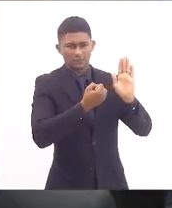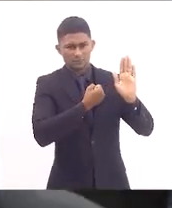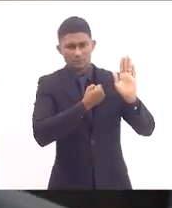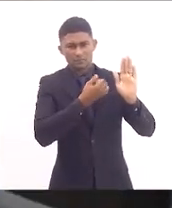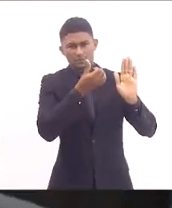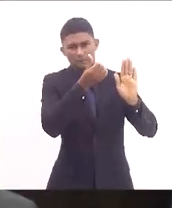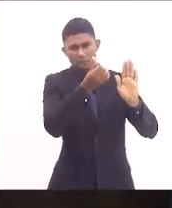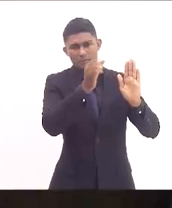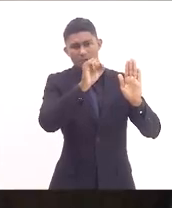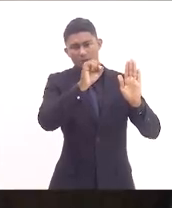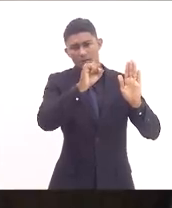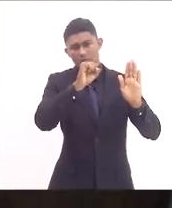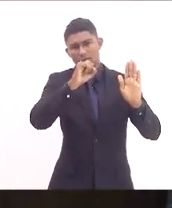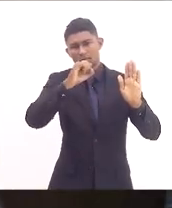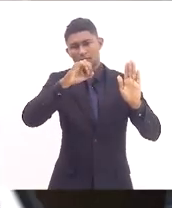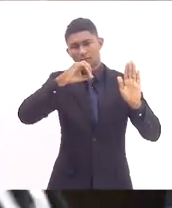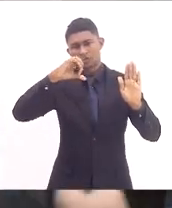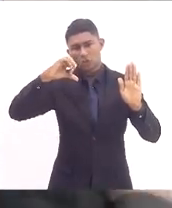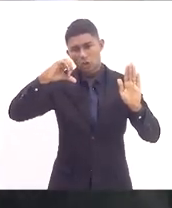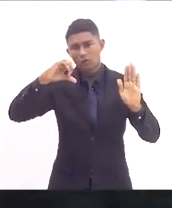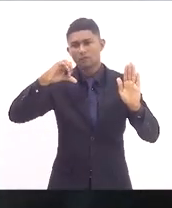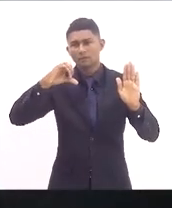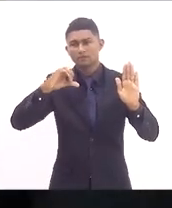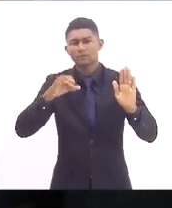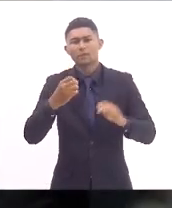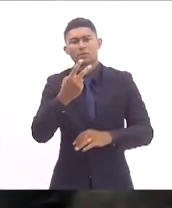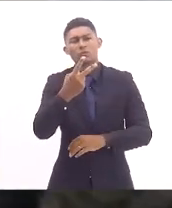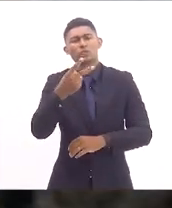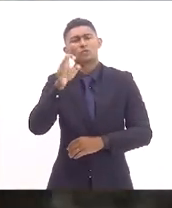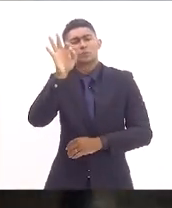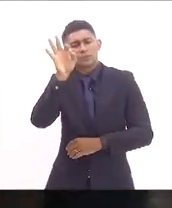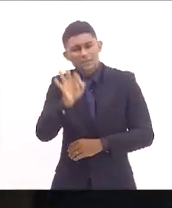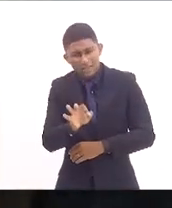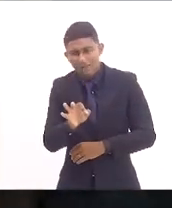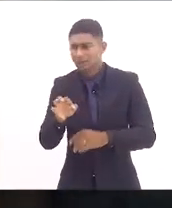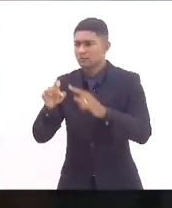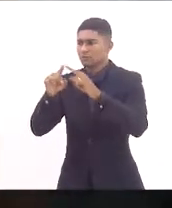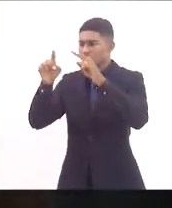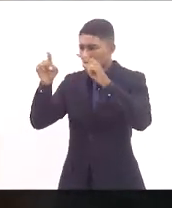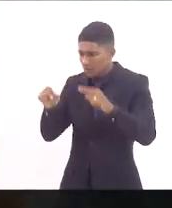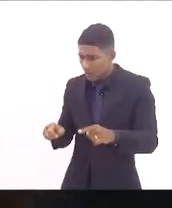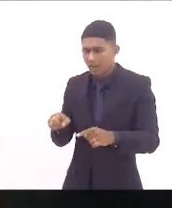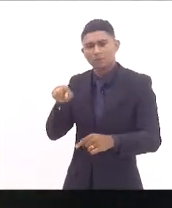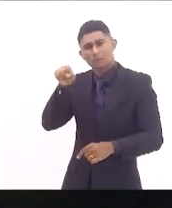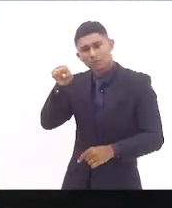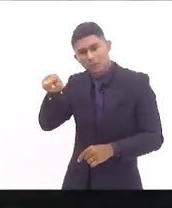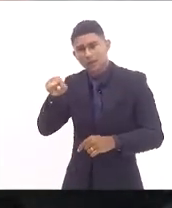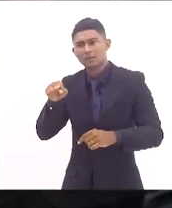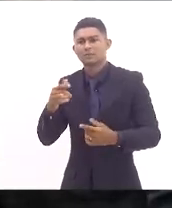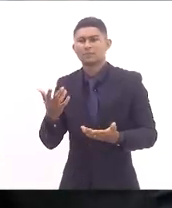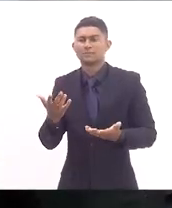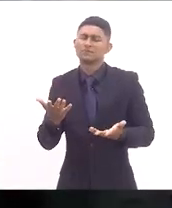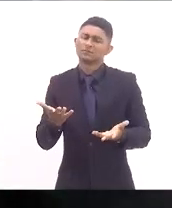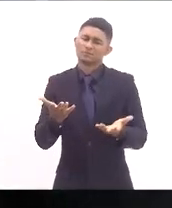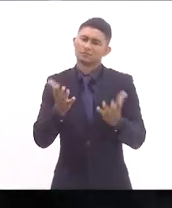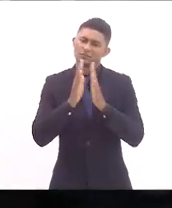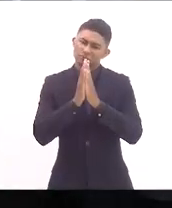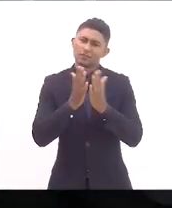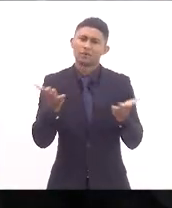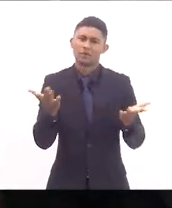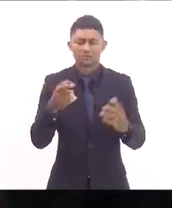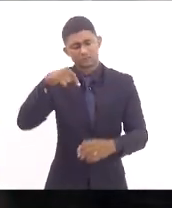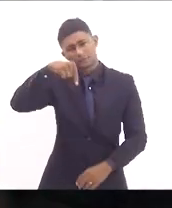por cento no quadro funcional preenchido para essa vida Presidente pelo amor de deus essa casa aqui nós temos que concertar